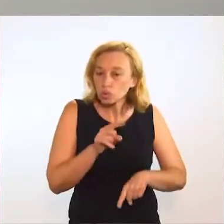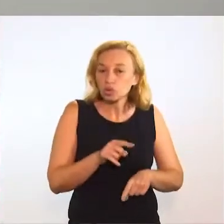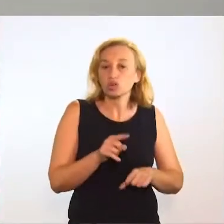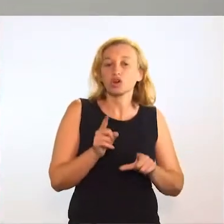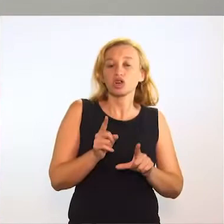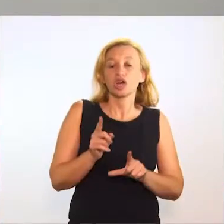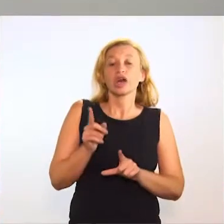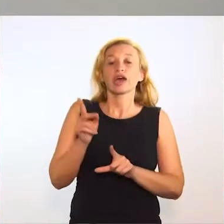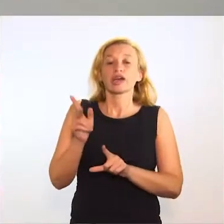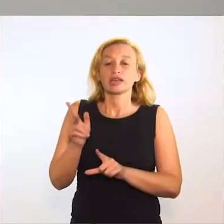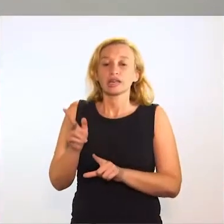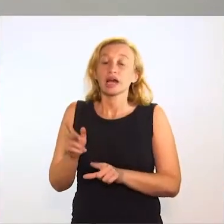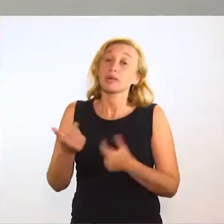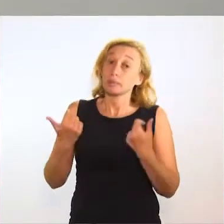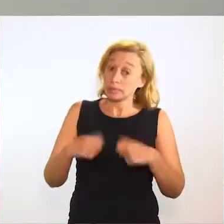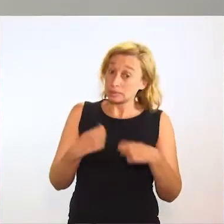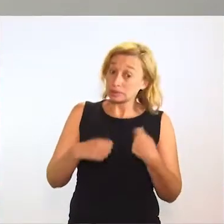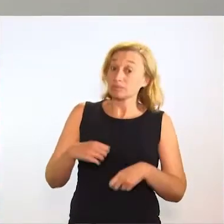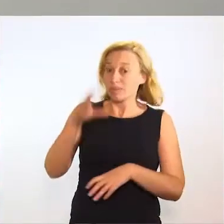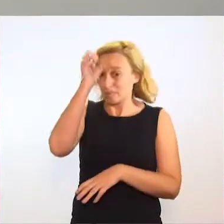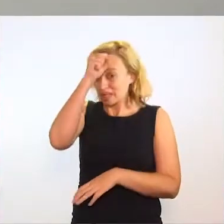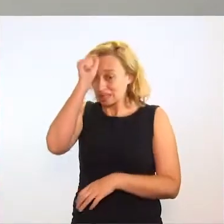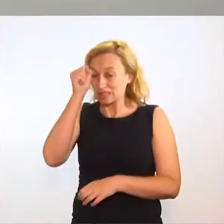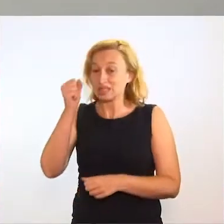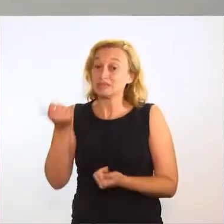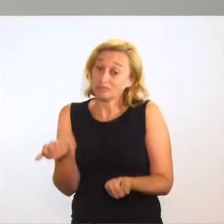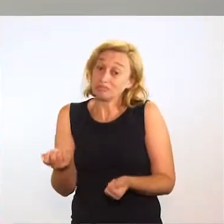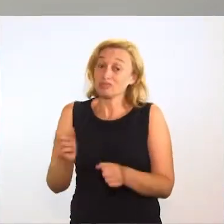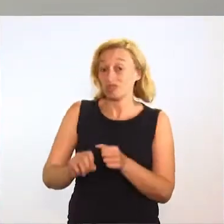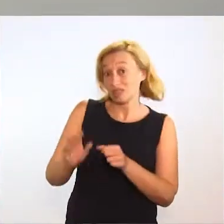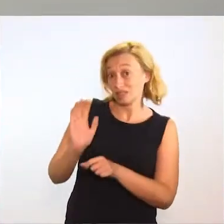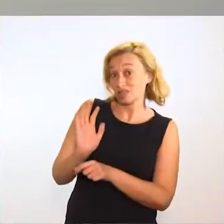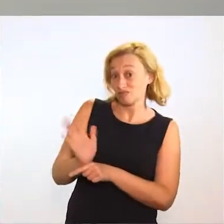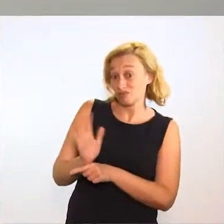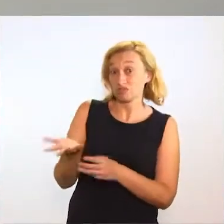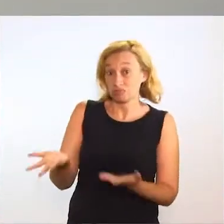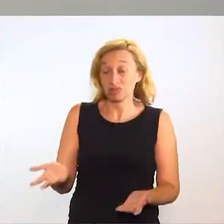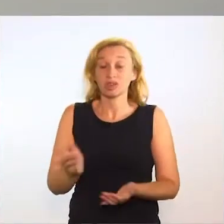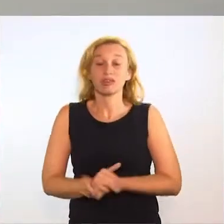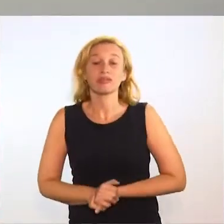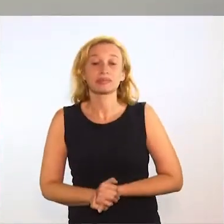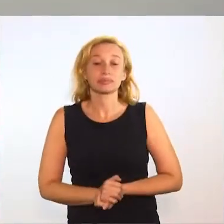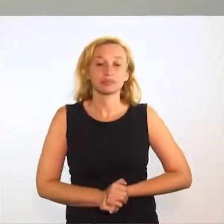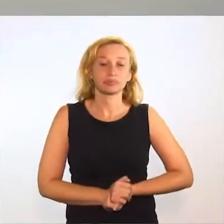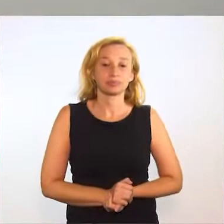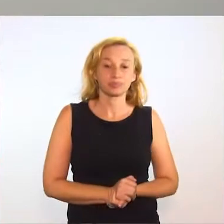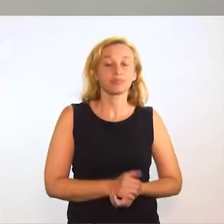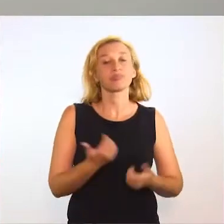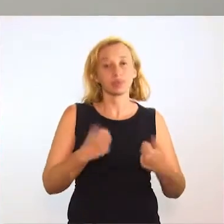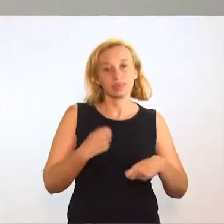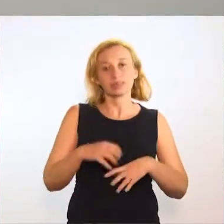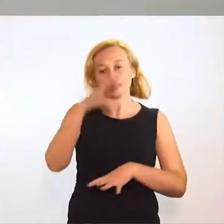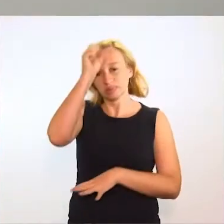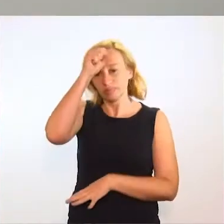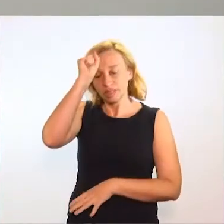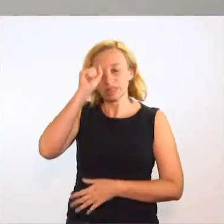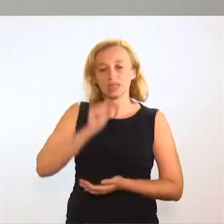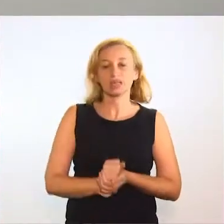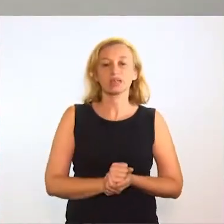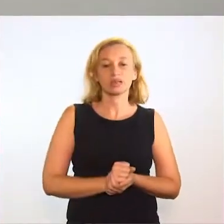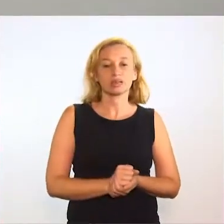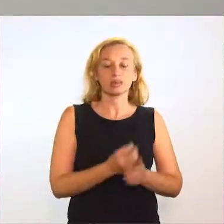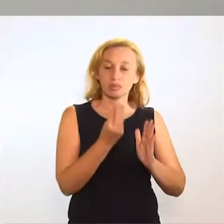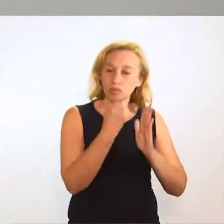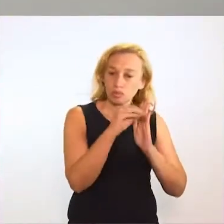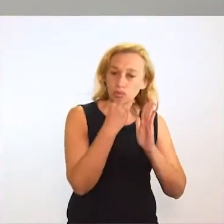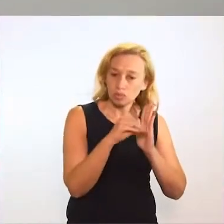produto, fazer vídeos de capacitação online, então foi muitas ferramentas que a gente teve que usar, até mesmo de edição, que a gente teve que